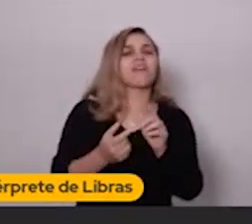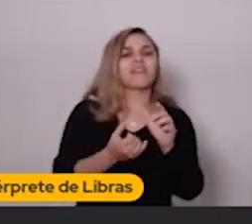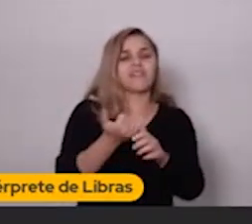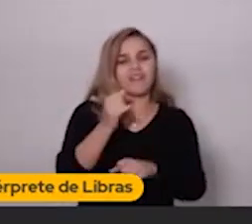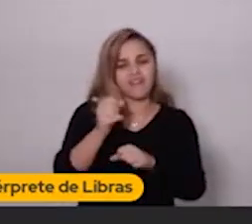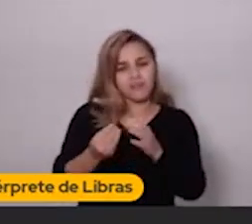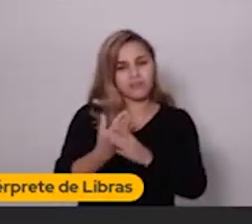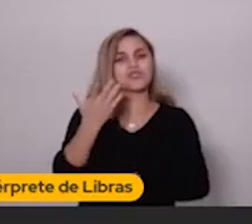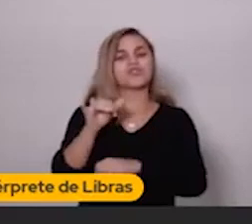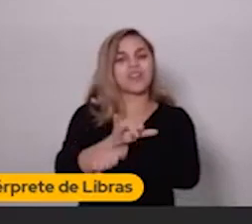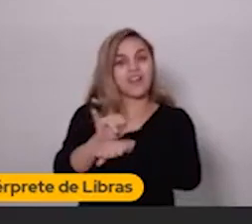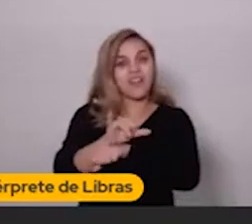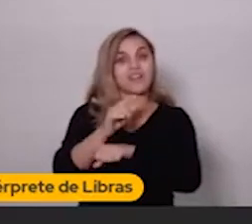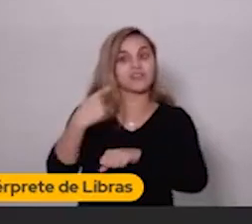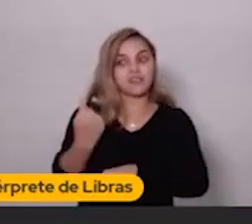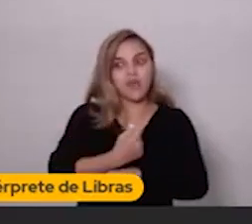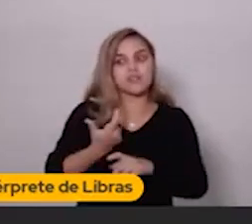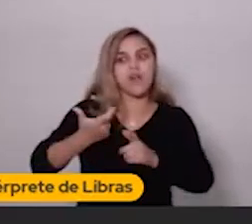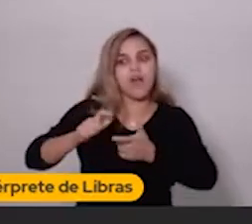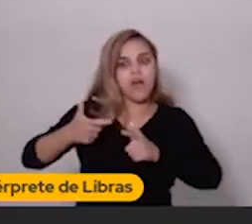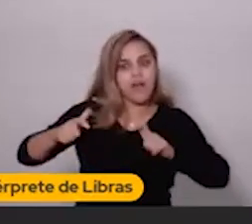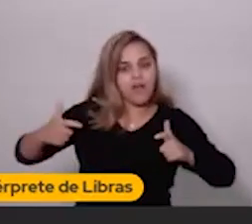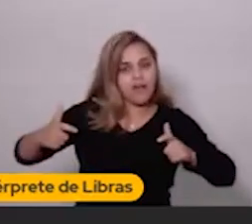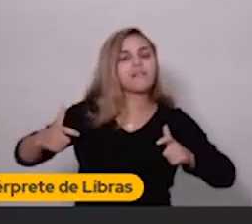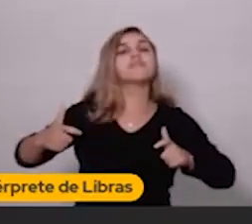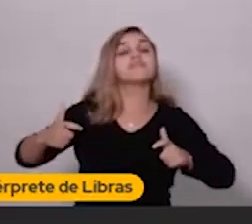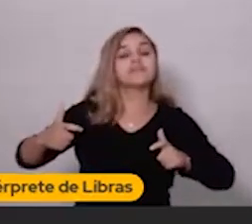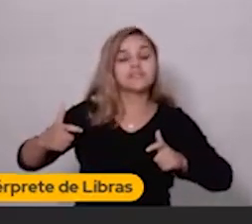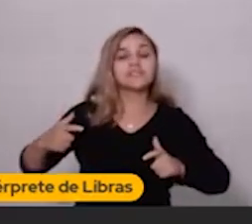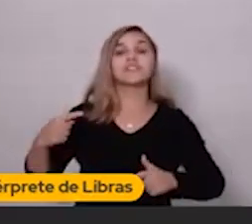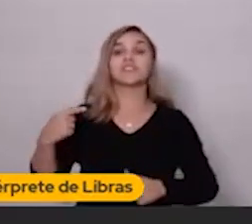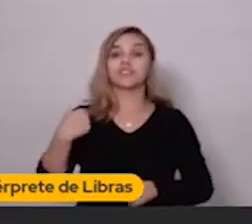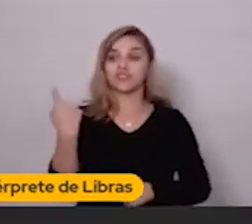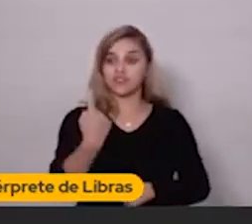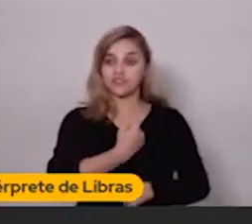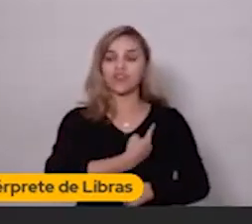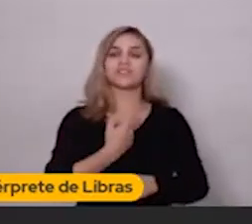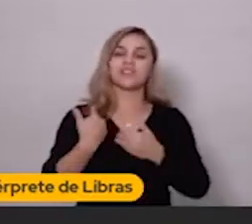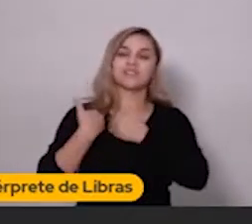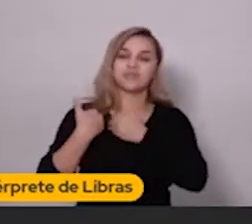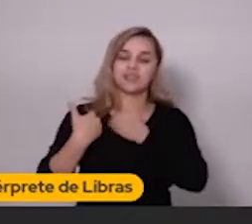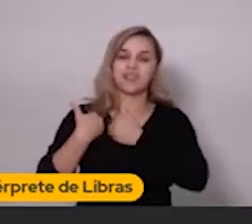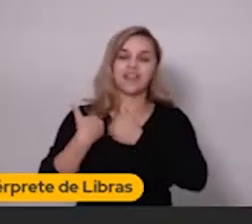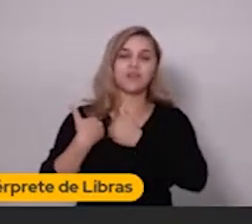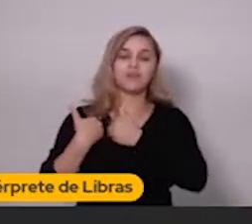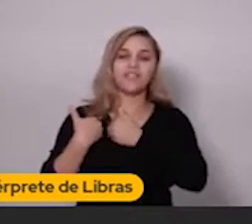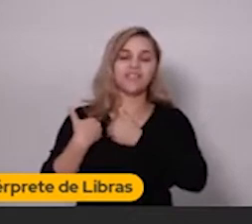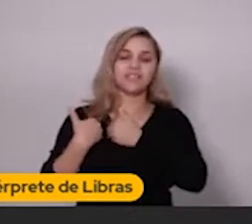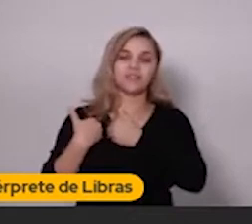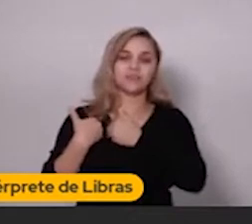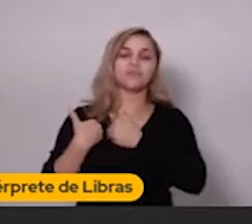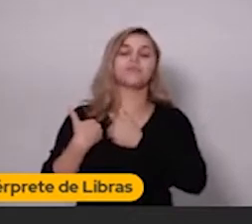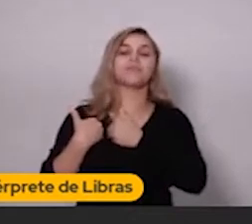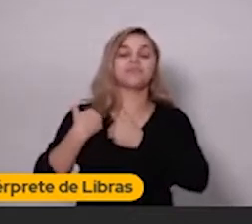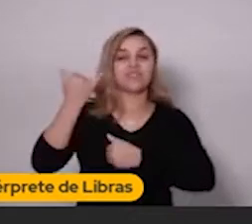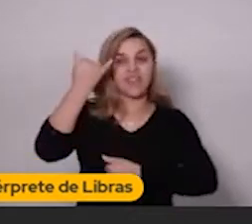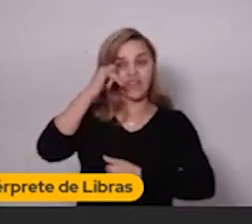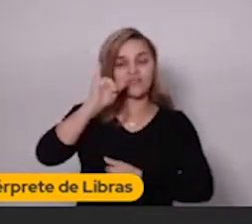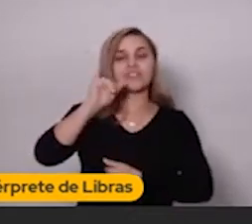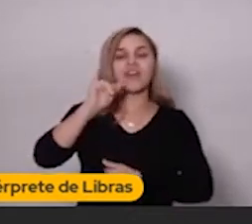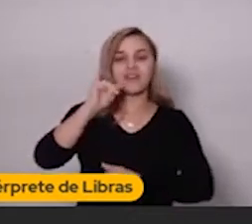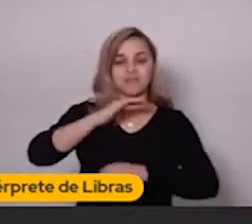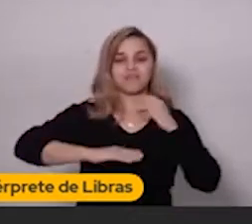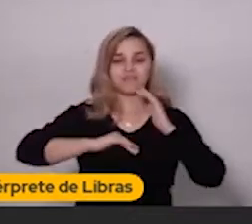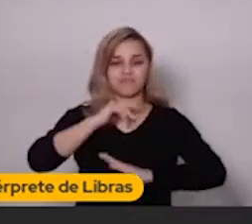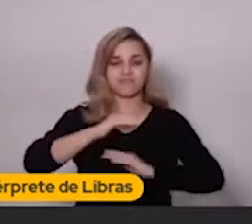maior a nossa comunidade, quanto mais ela cresce, a responsabilidade que a gente tem em detectar e evitar comportamentos abusivos também